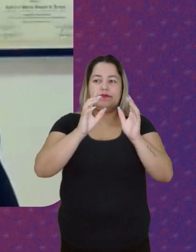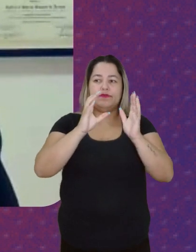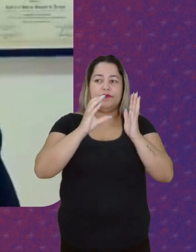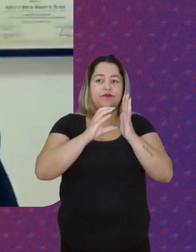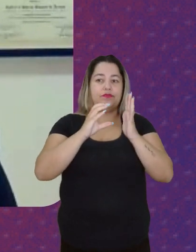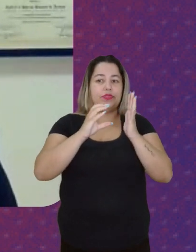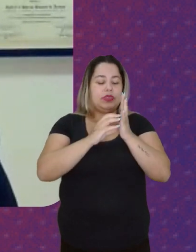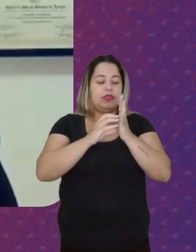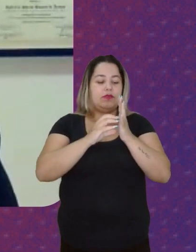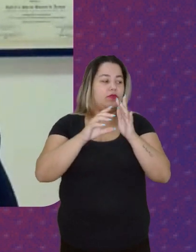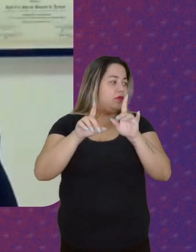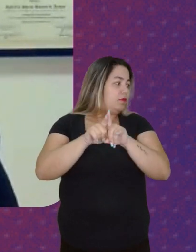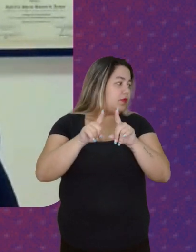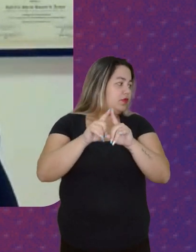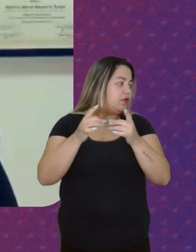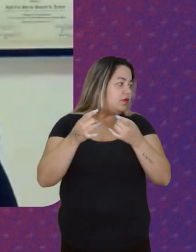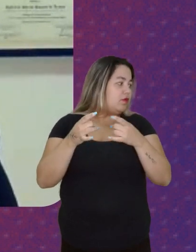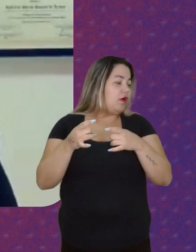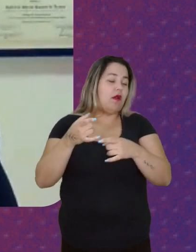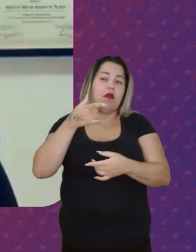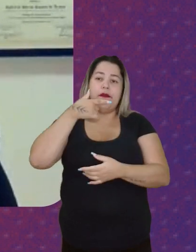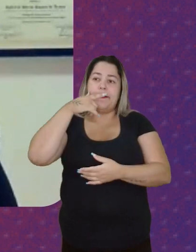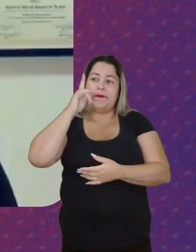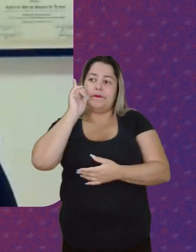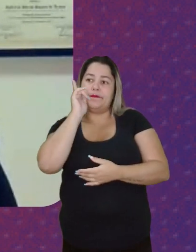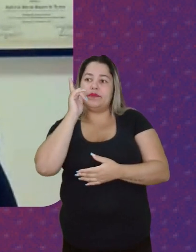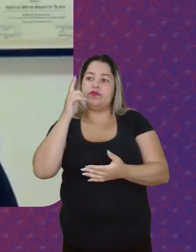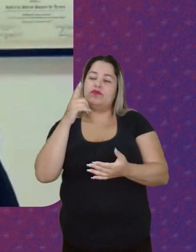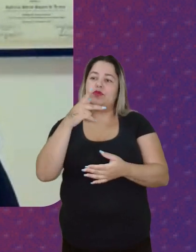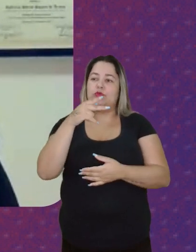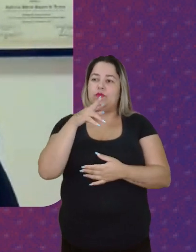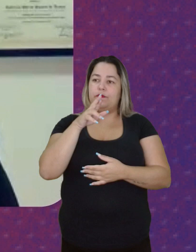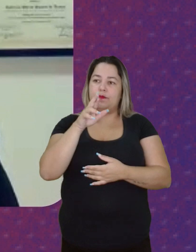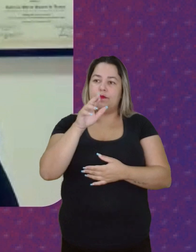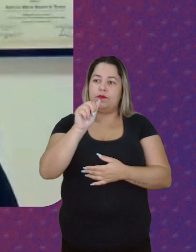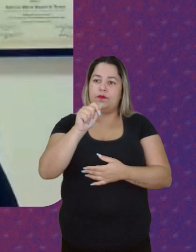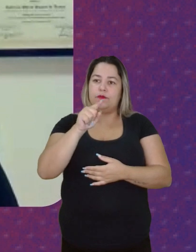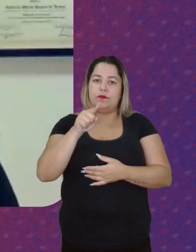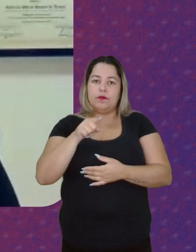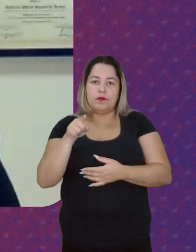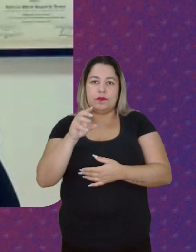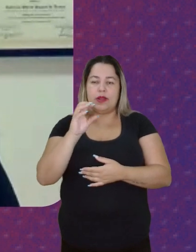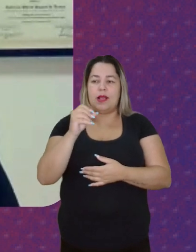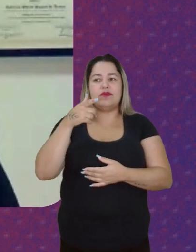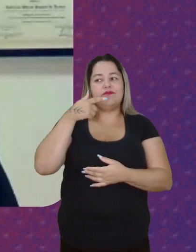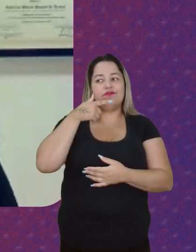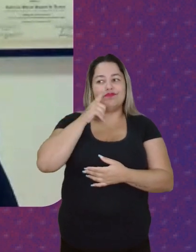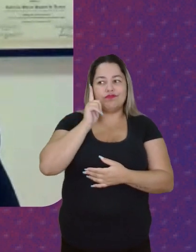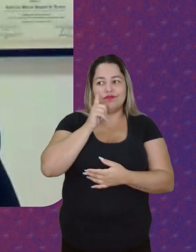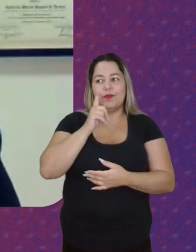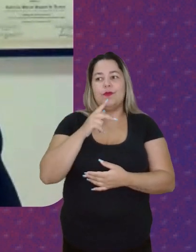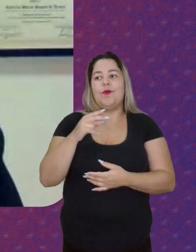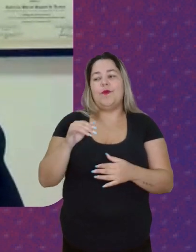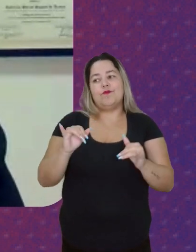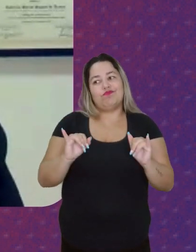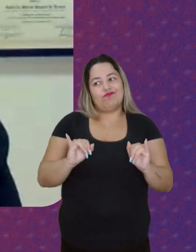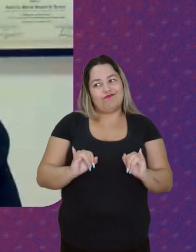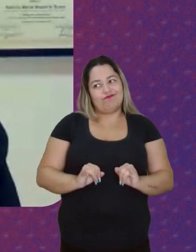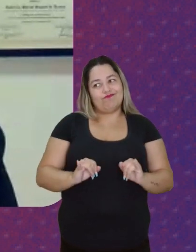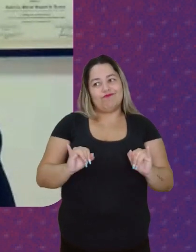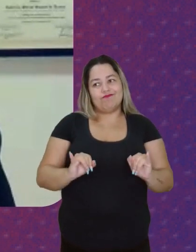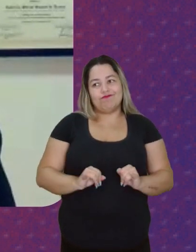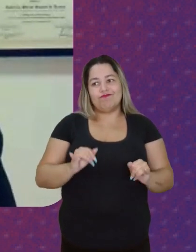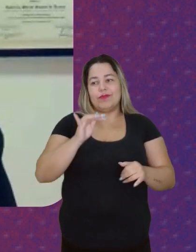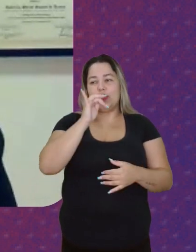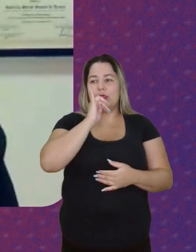que se desligarem antes do prazo mínimo de 4 anos, eles podem sofrer, por exemplo,